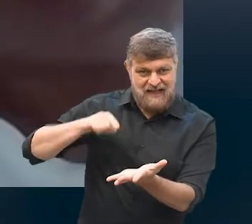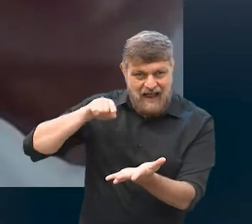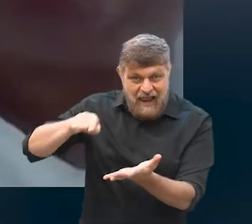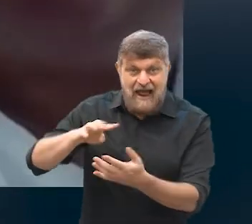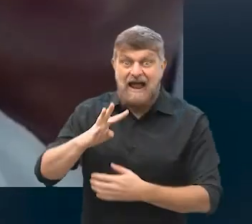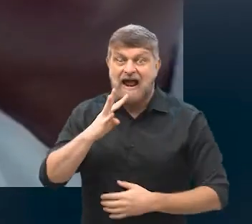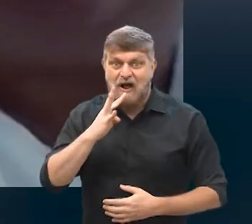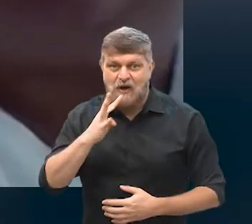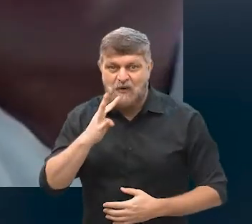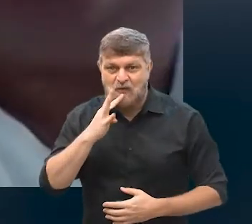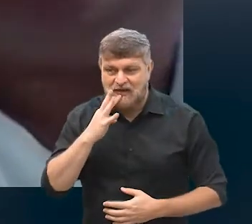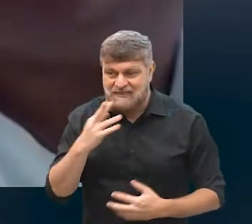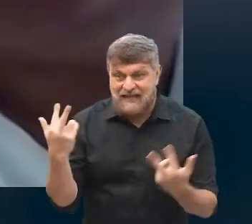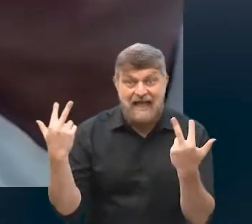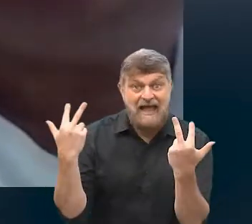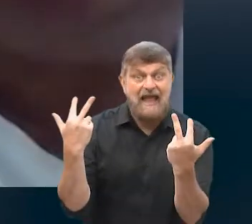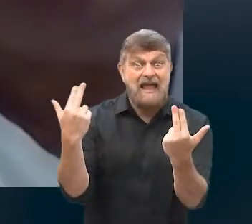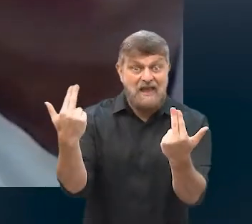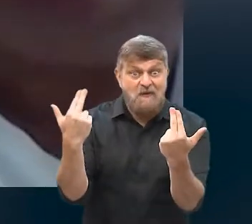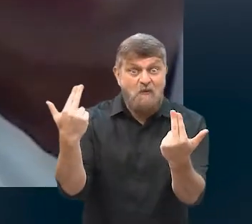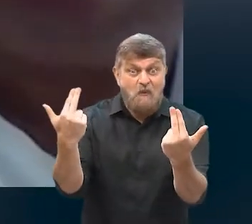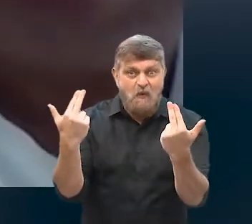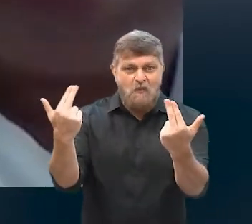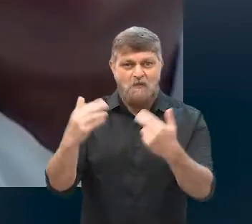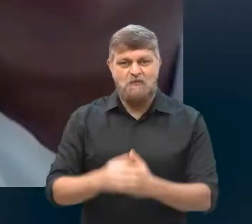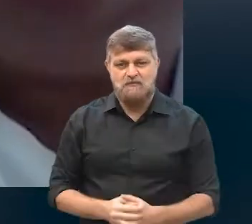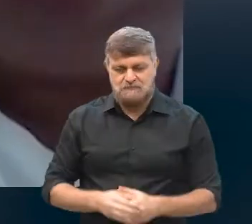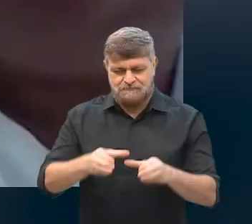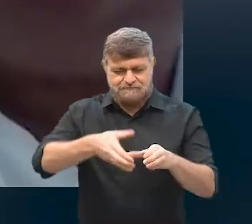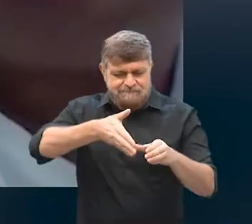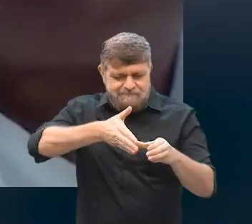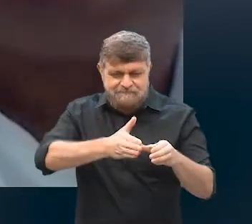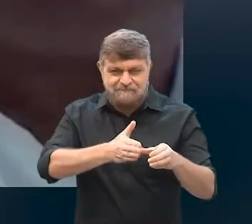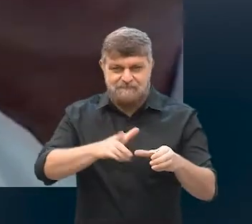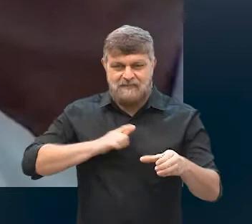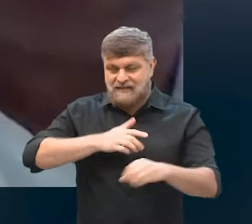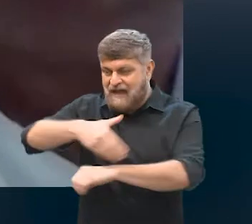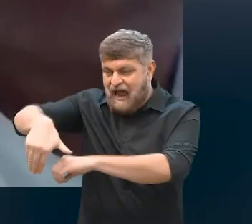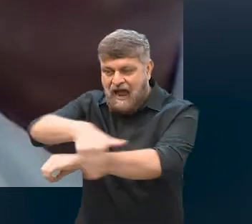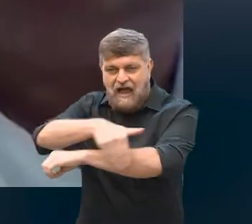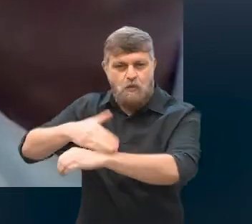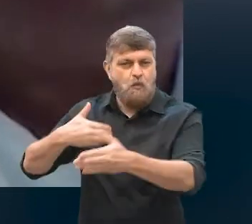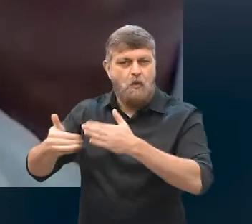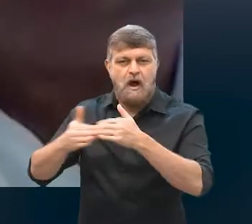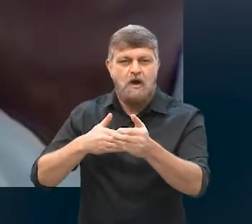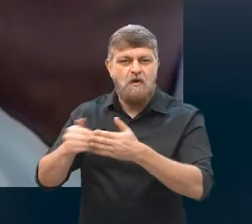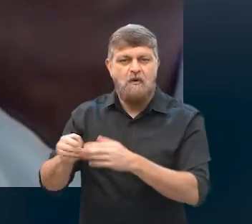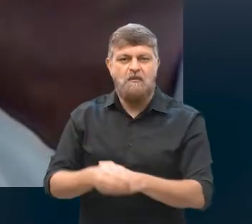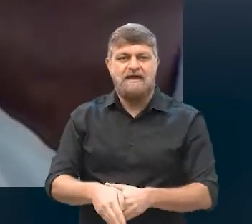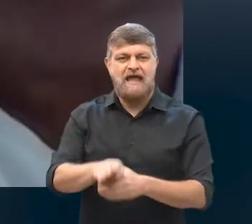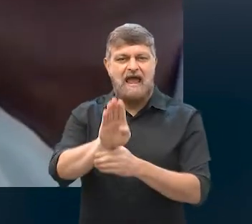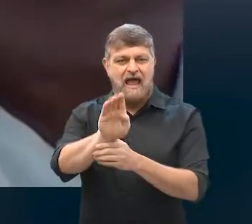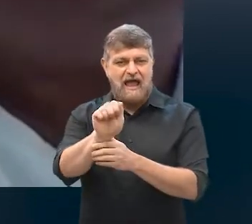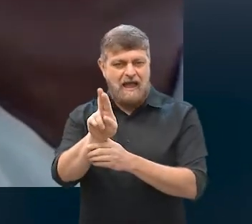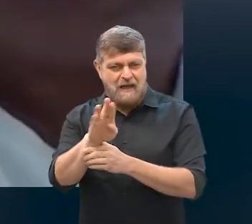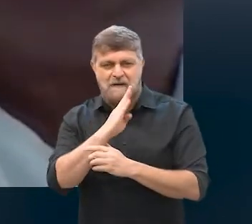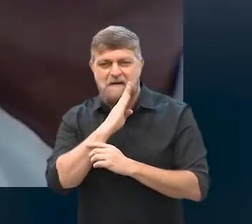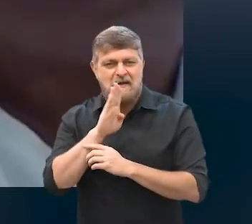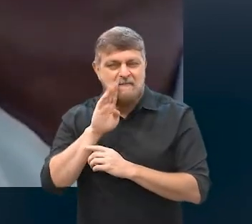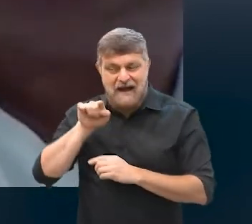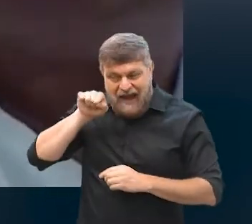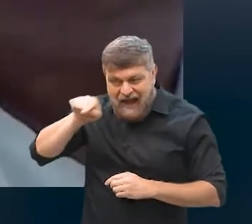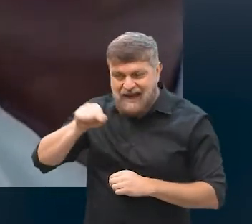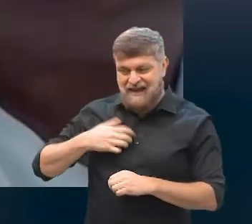reconheçam como o que a gente faz é realmente autêntico, é aquela empanada que você come na rua, em qualquer barzinho, em qualquer